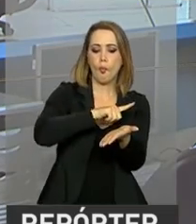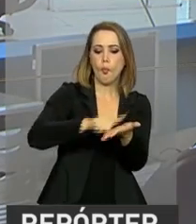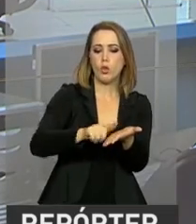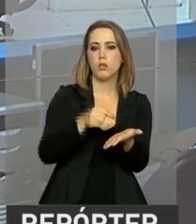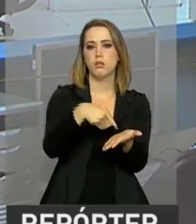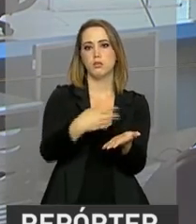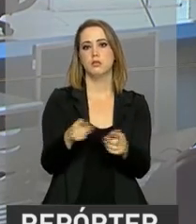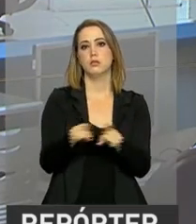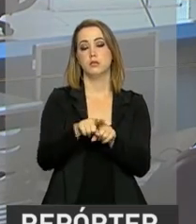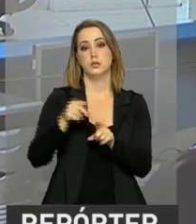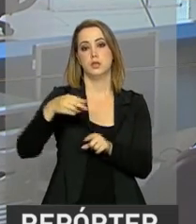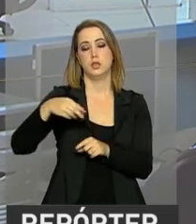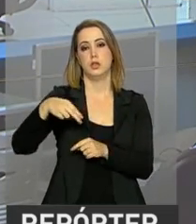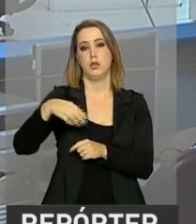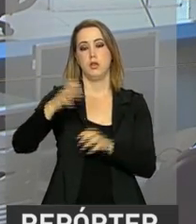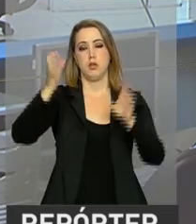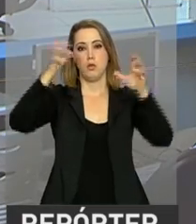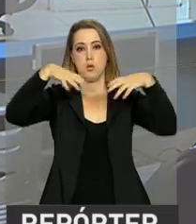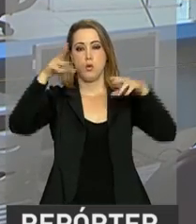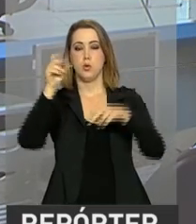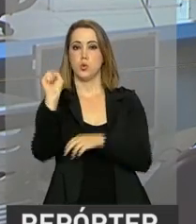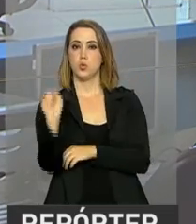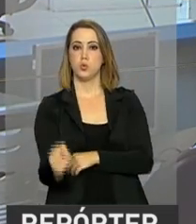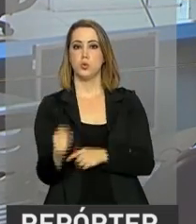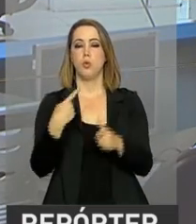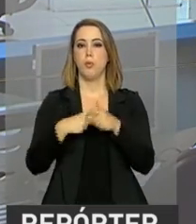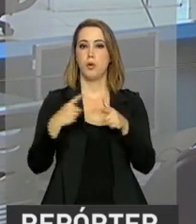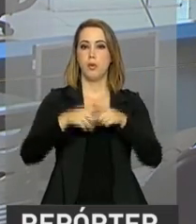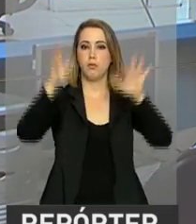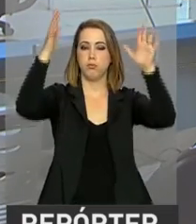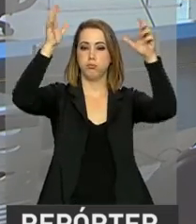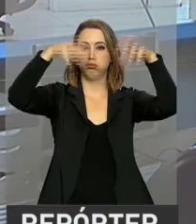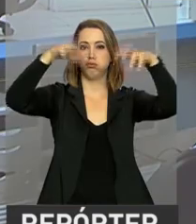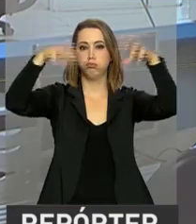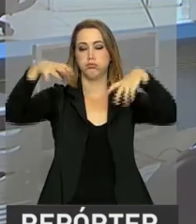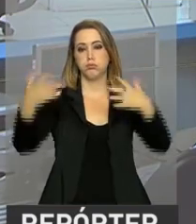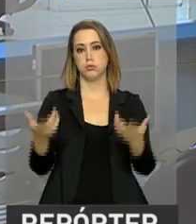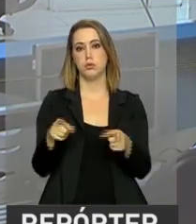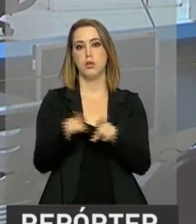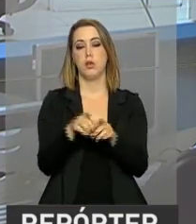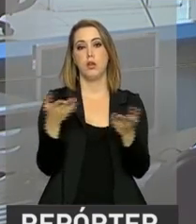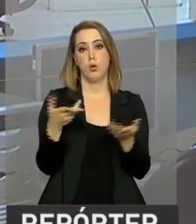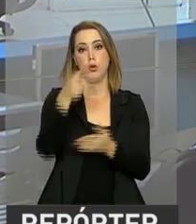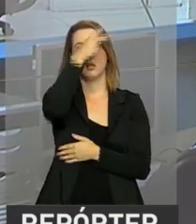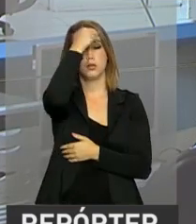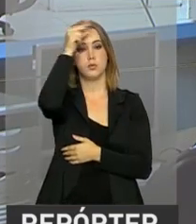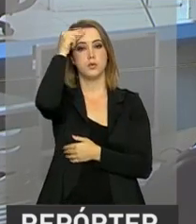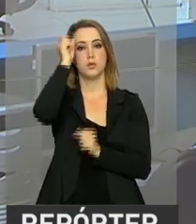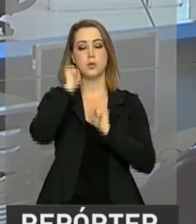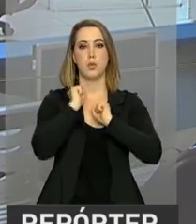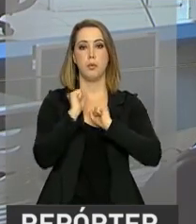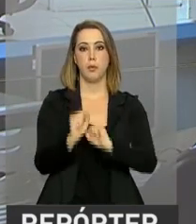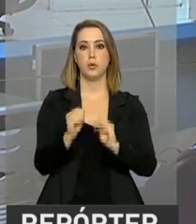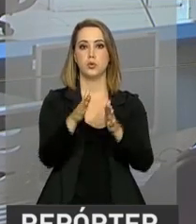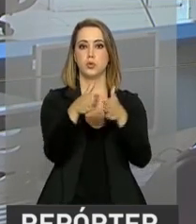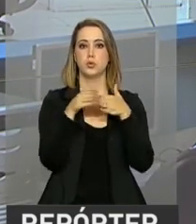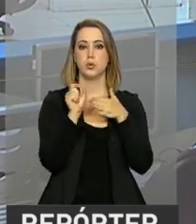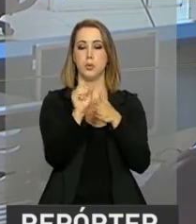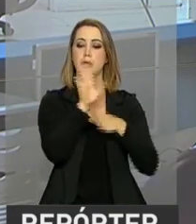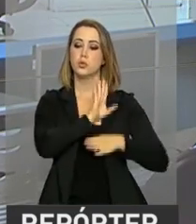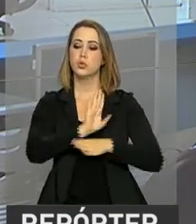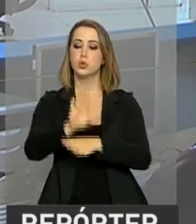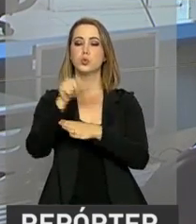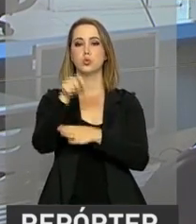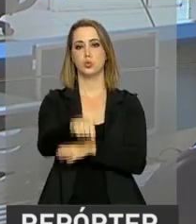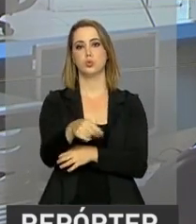do nordeste na região sul os estragos foram provocados pelas chuvas com a medida as prefeituras podem solicitar apoio do governo federal para